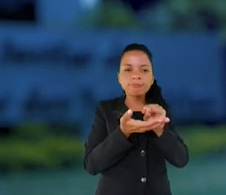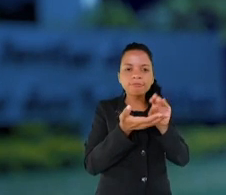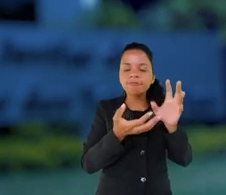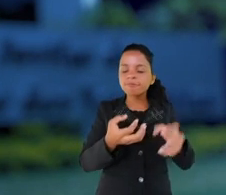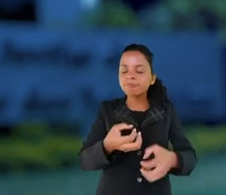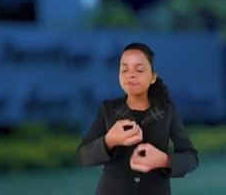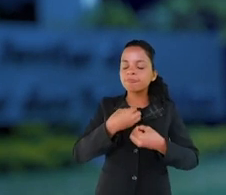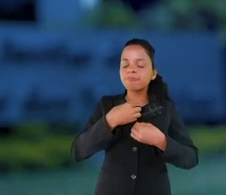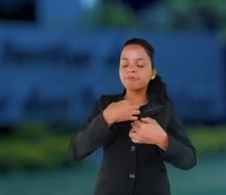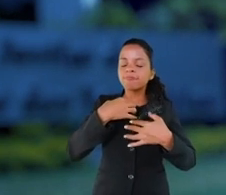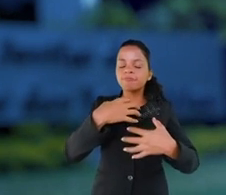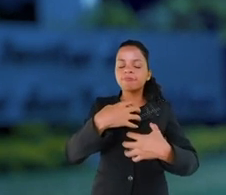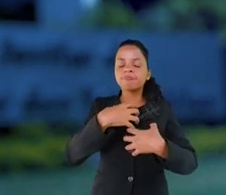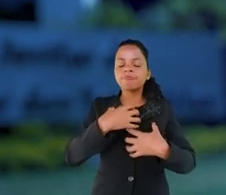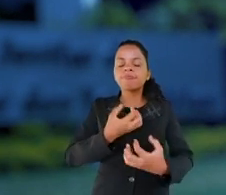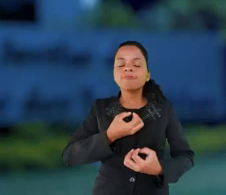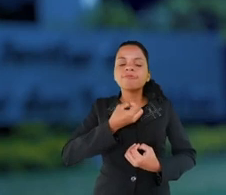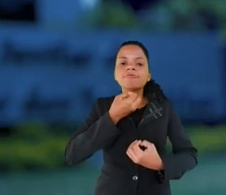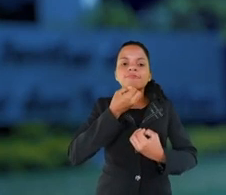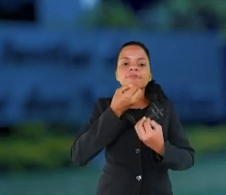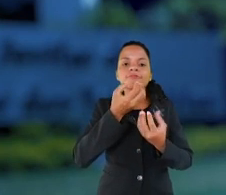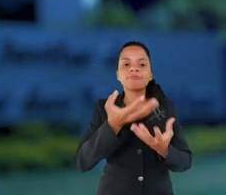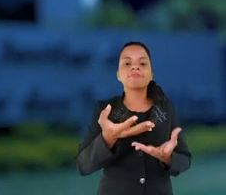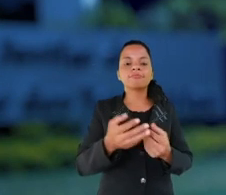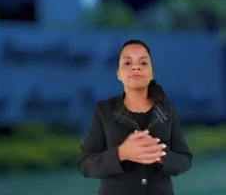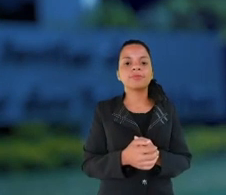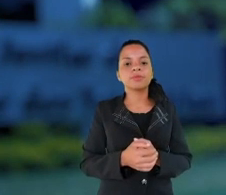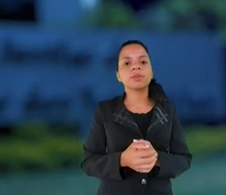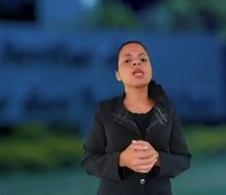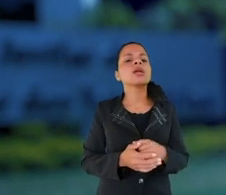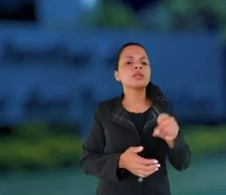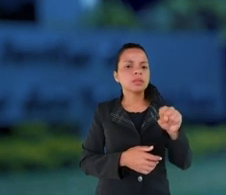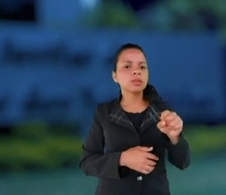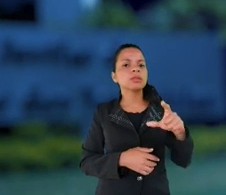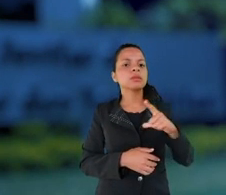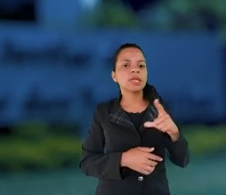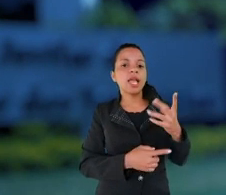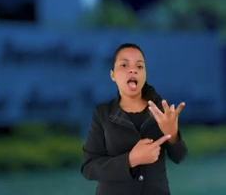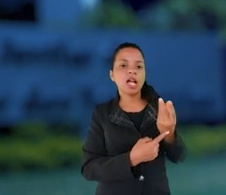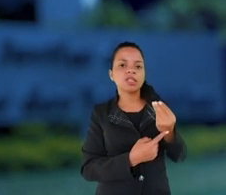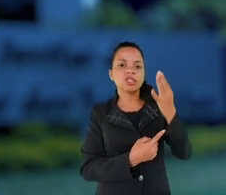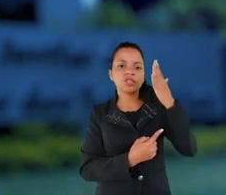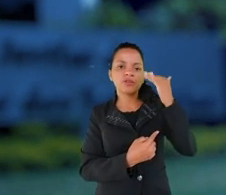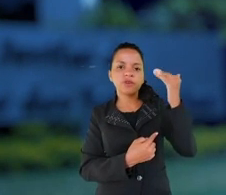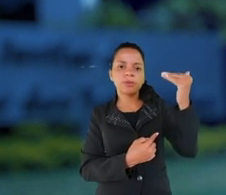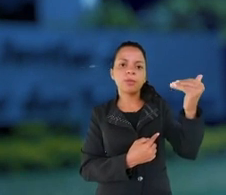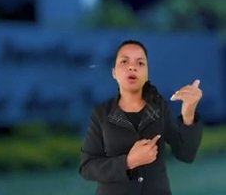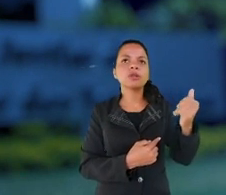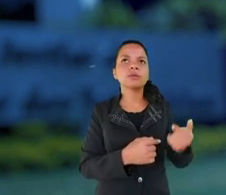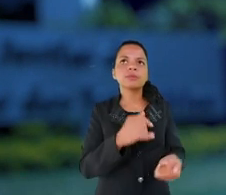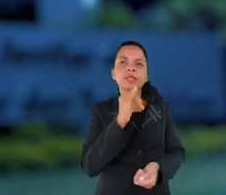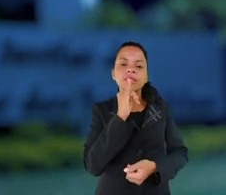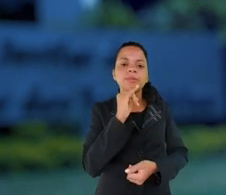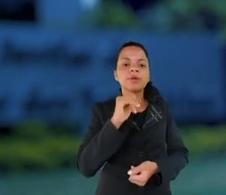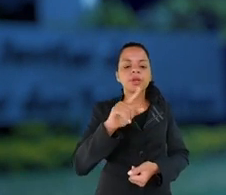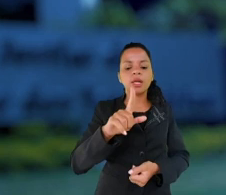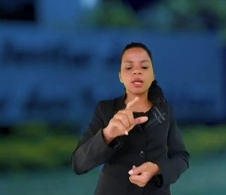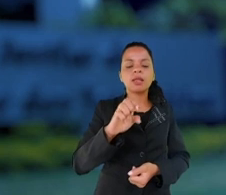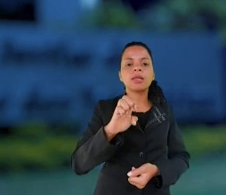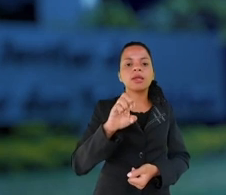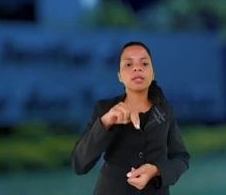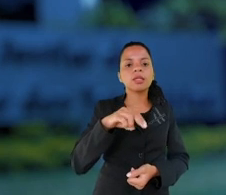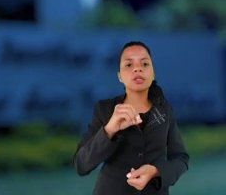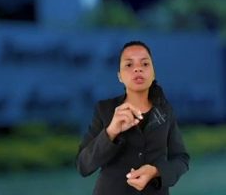tem pessoas, por exemplo, artistas mais consagrados como a Leonora de Barros, que é brasileira e que tem um